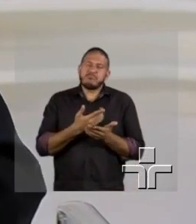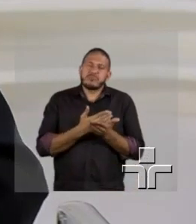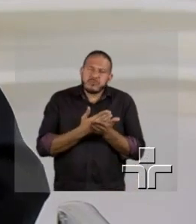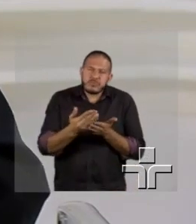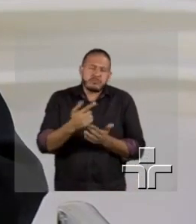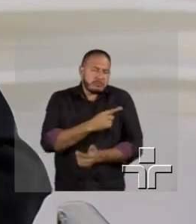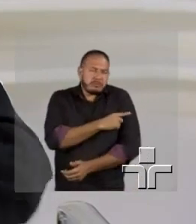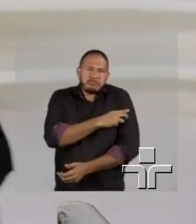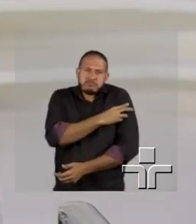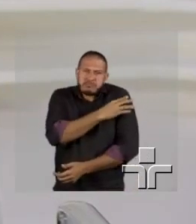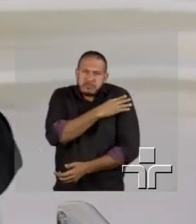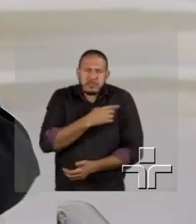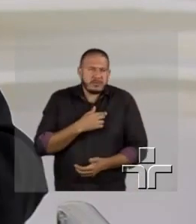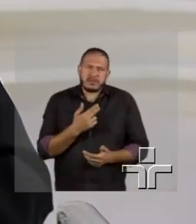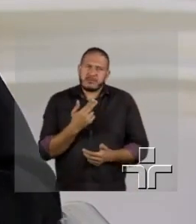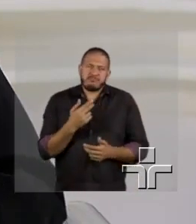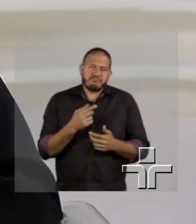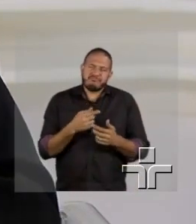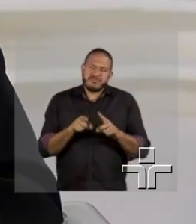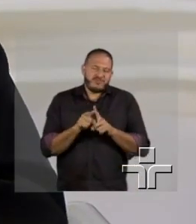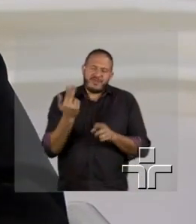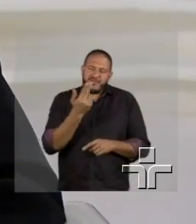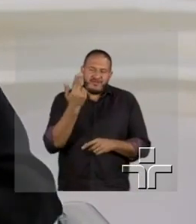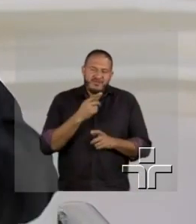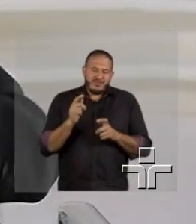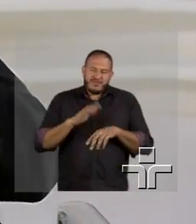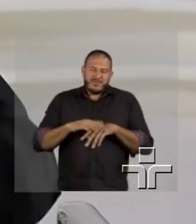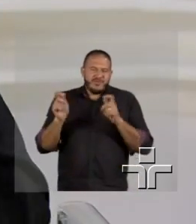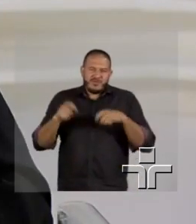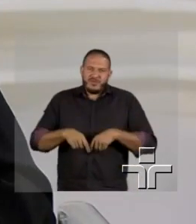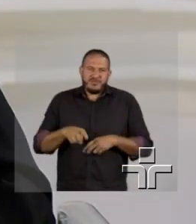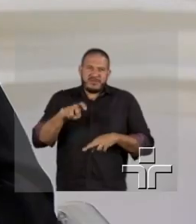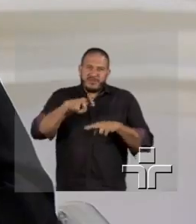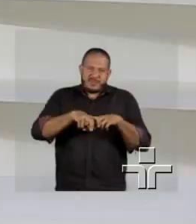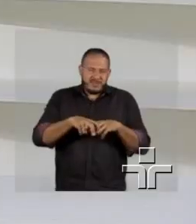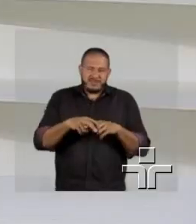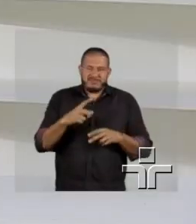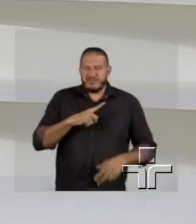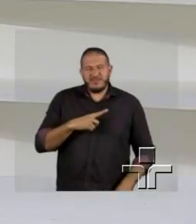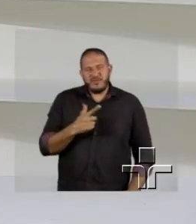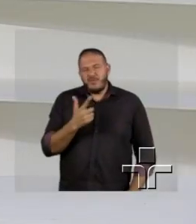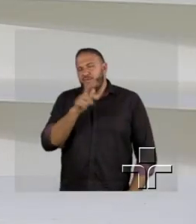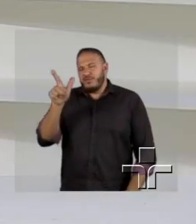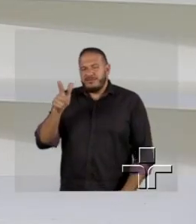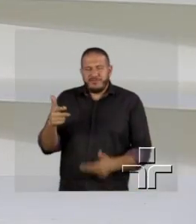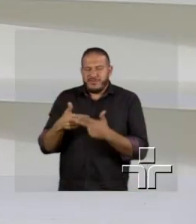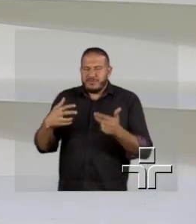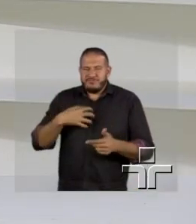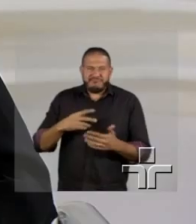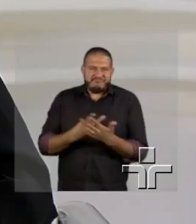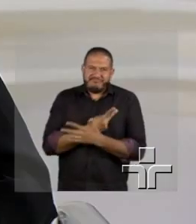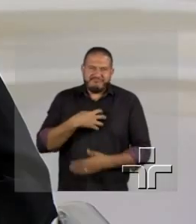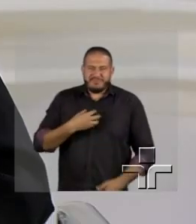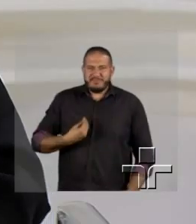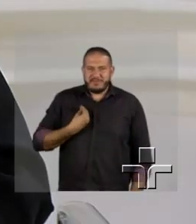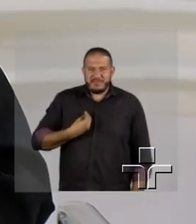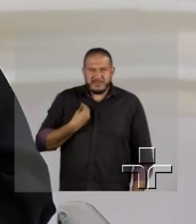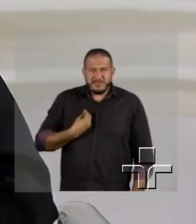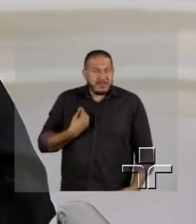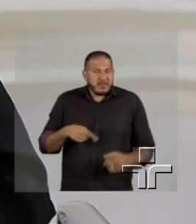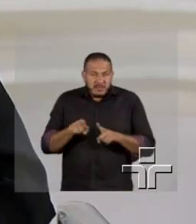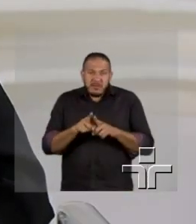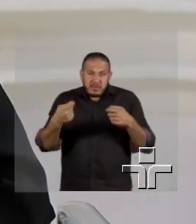radicalizar, mas... General, mas o senhor sabe muito bem que um país não se desenvolve sem uma boa educação, né? Não vamos nem falar de